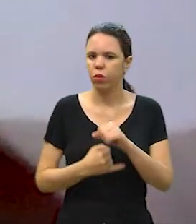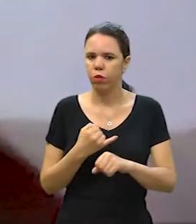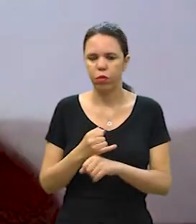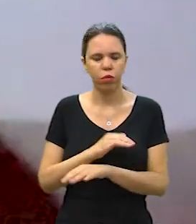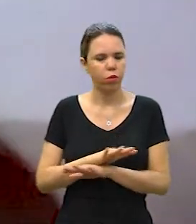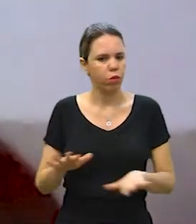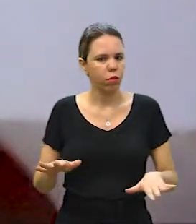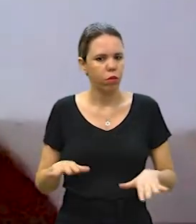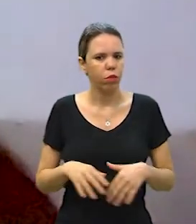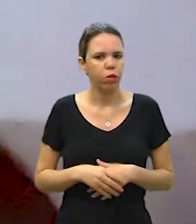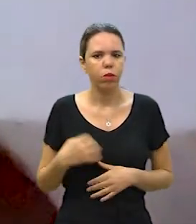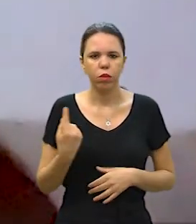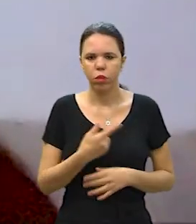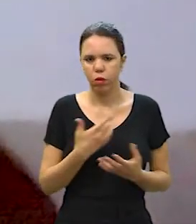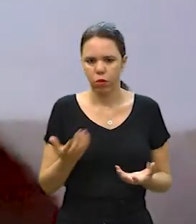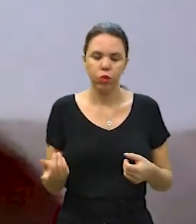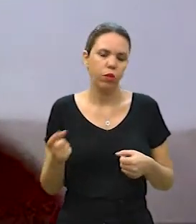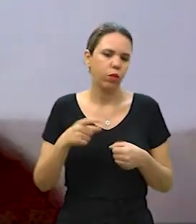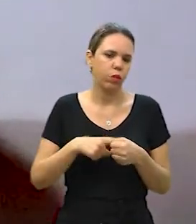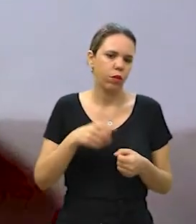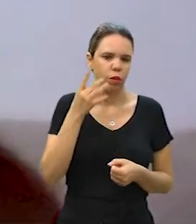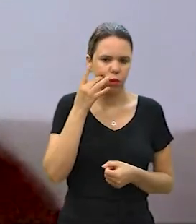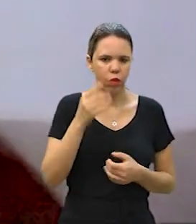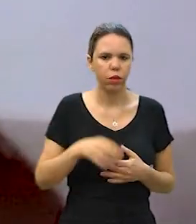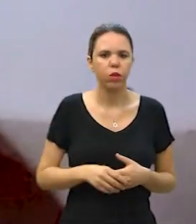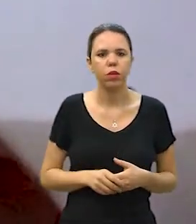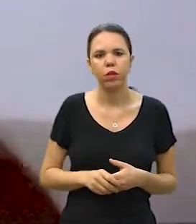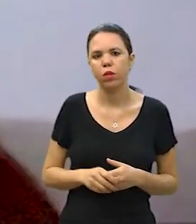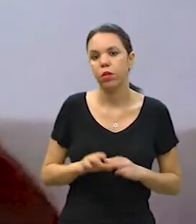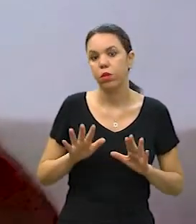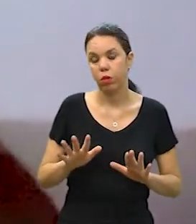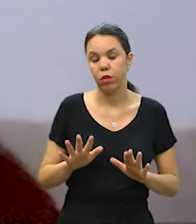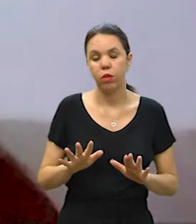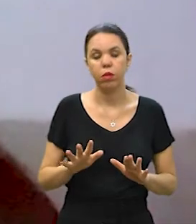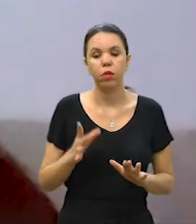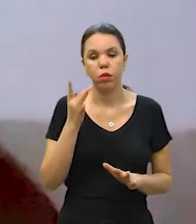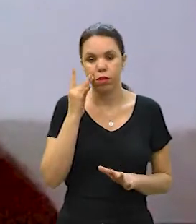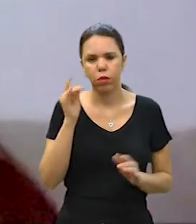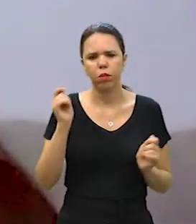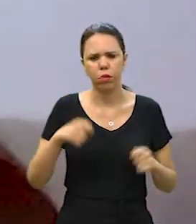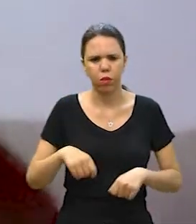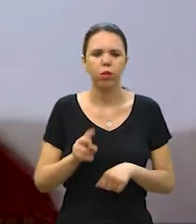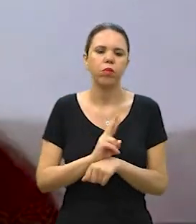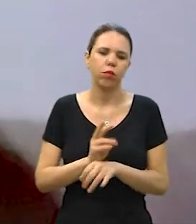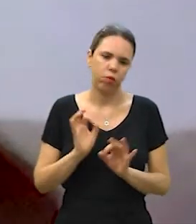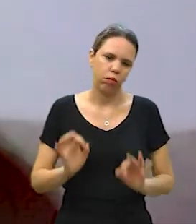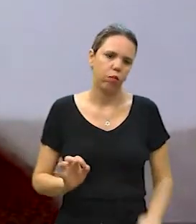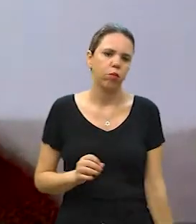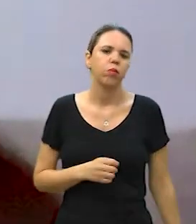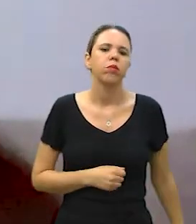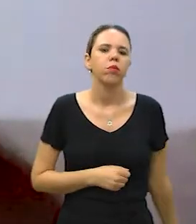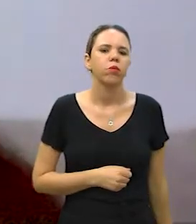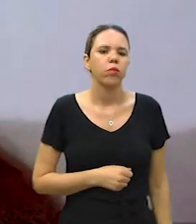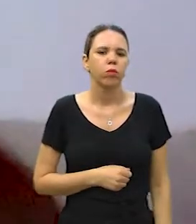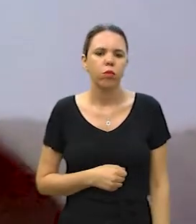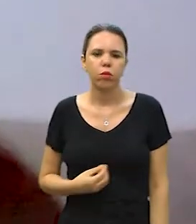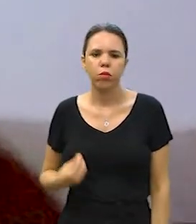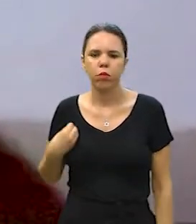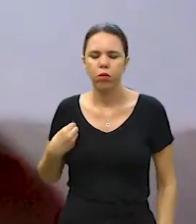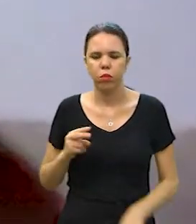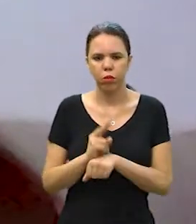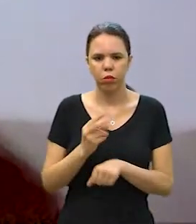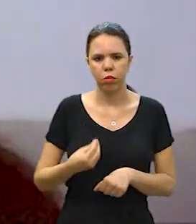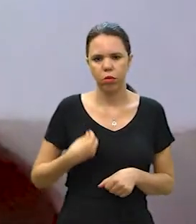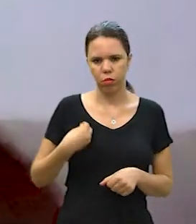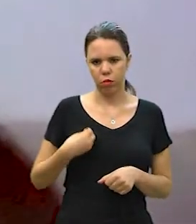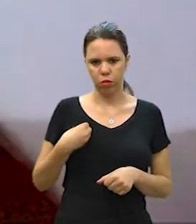né? Nós queremos voltar com o presencial, mas com presencial com segurança. Estamos preservando